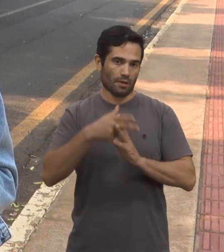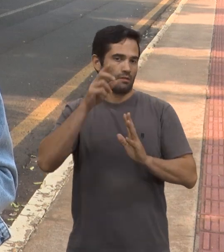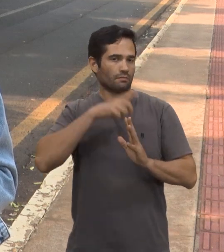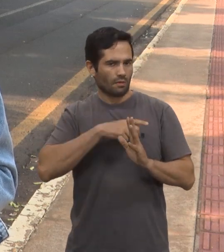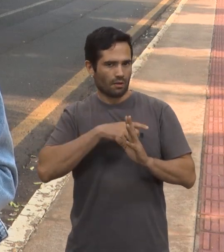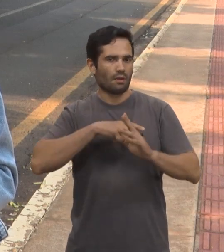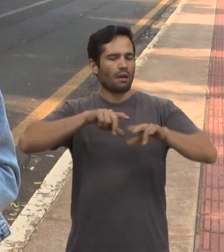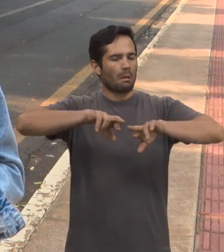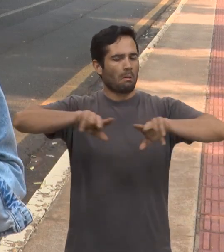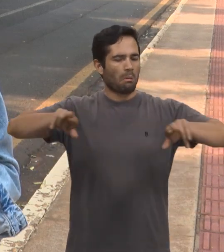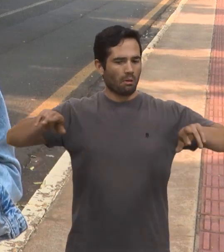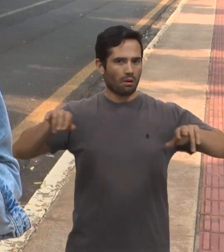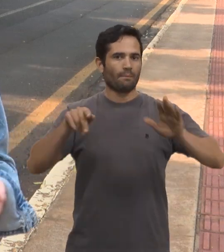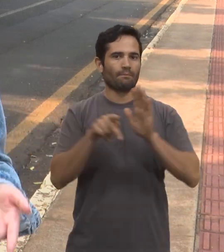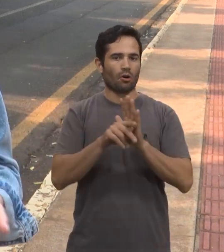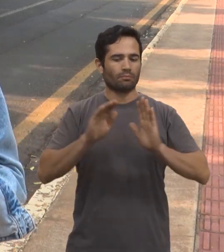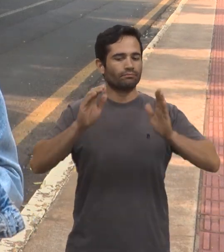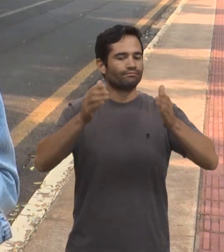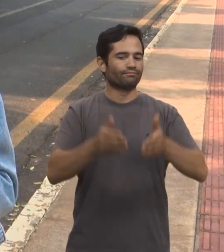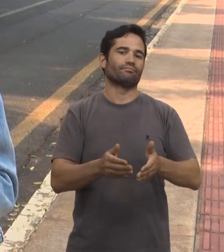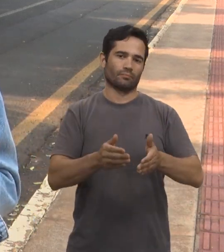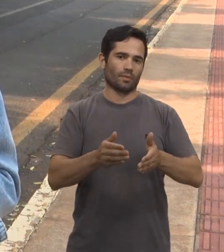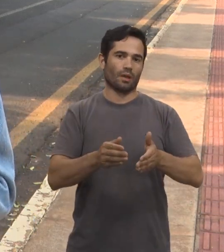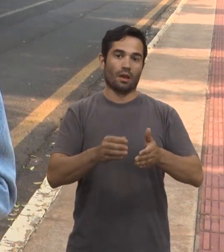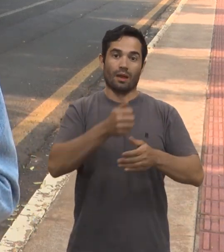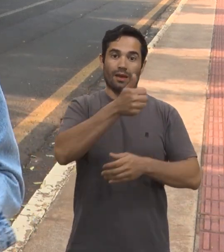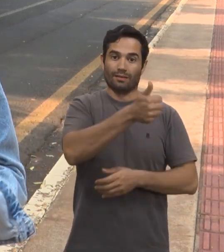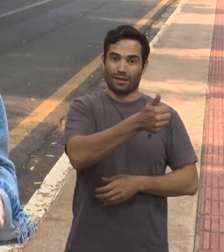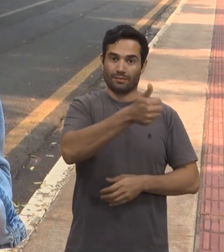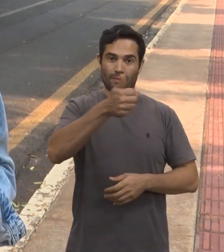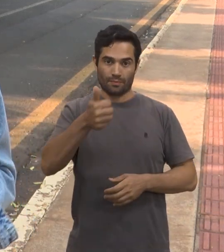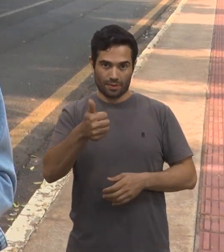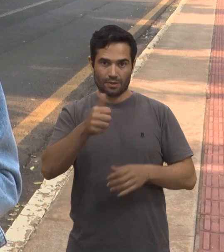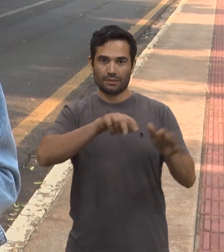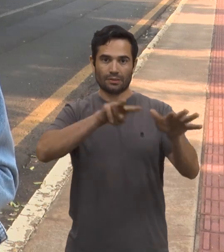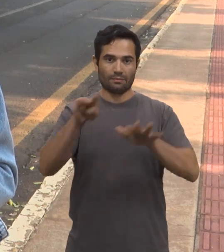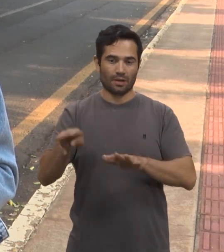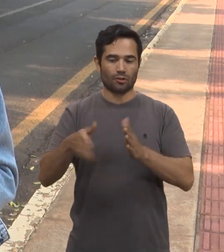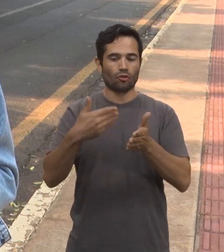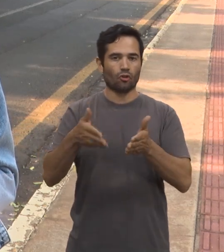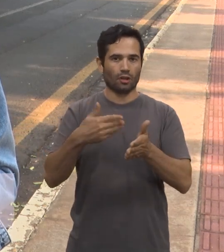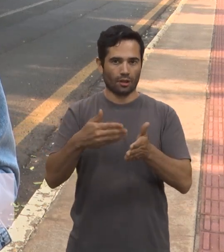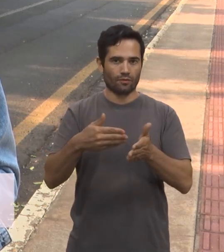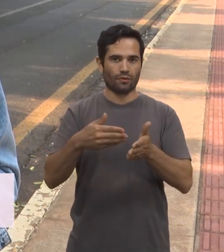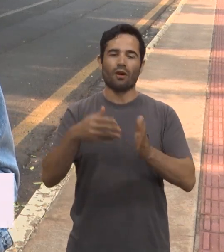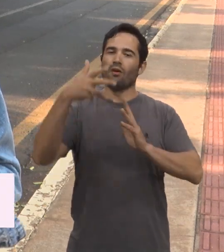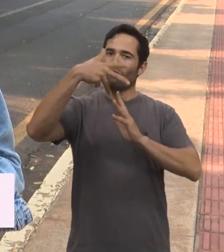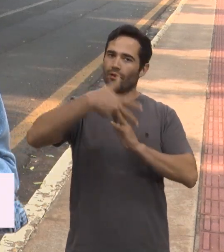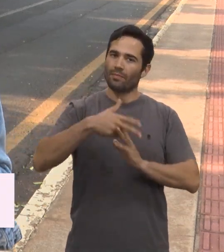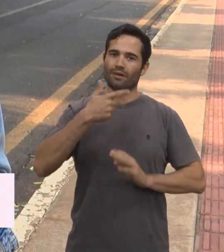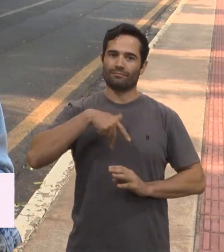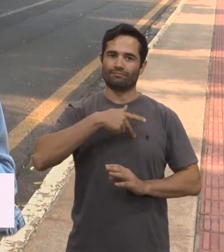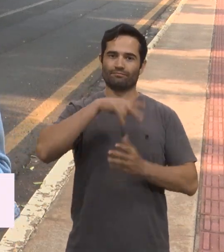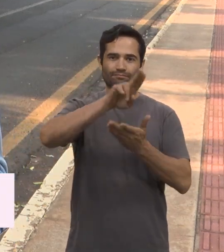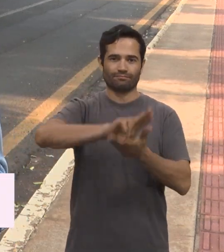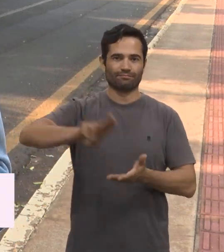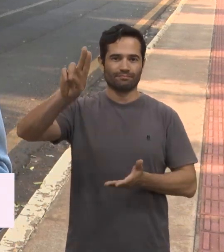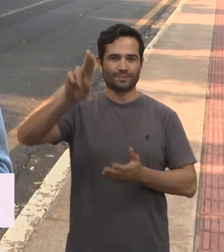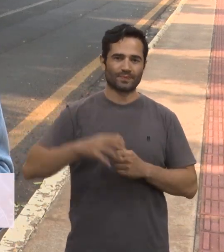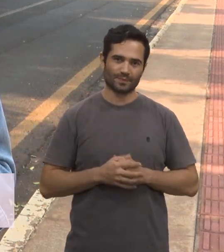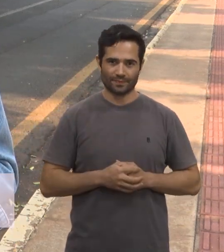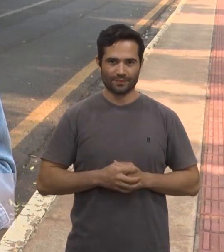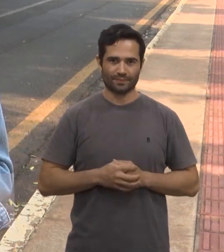promovem atividades em alusão à 11ª semana do livro e da biblioteca o FMS a nossa